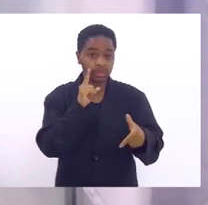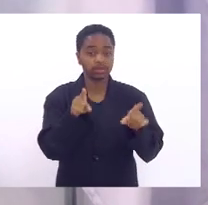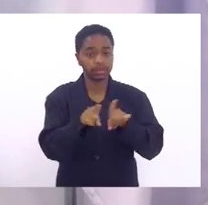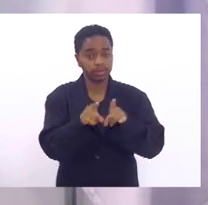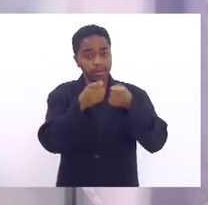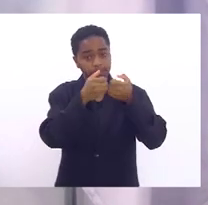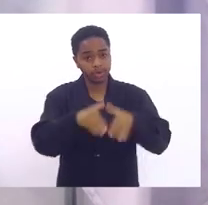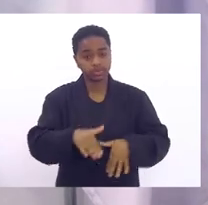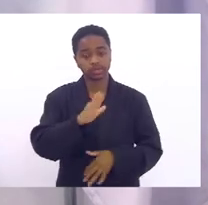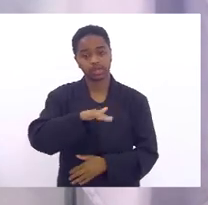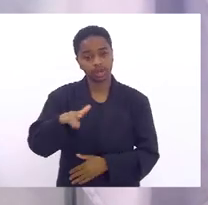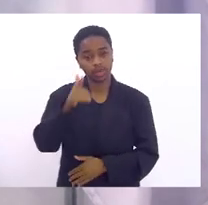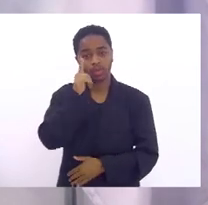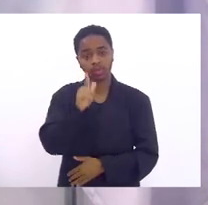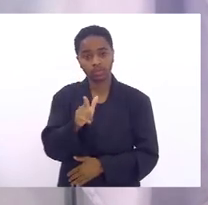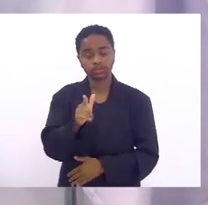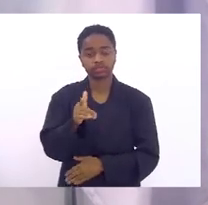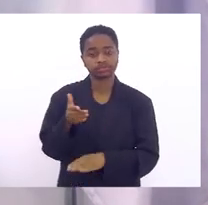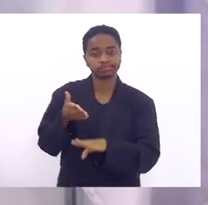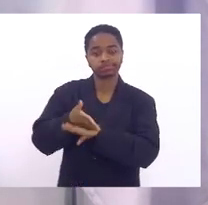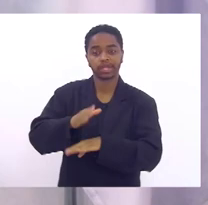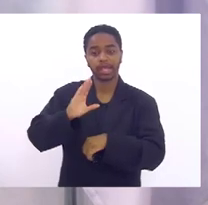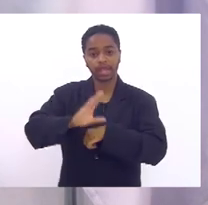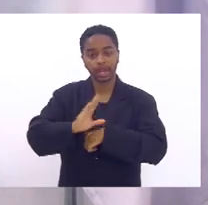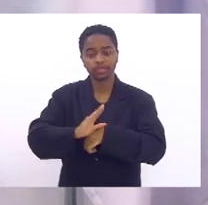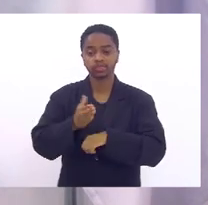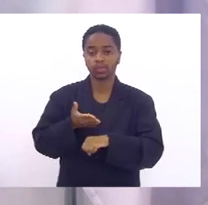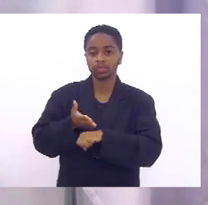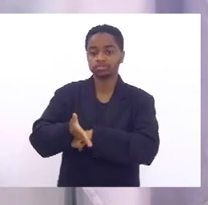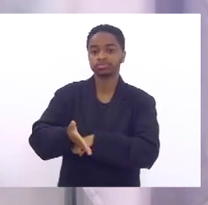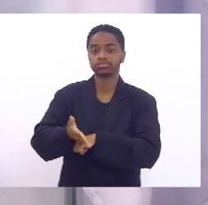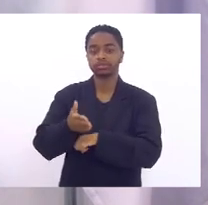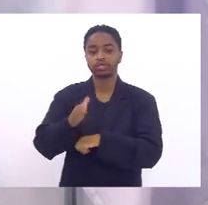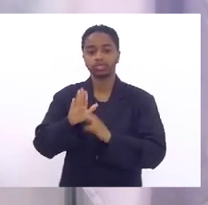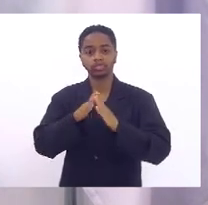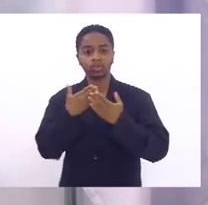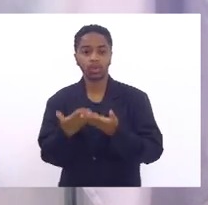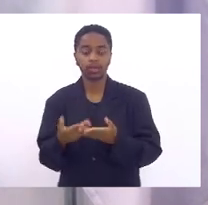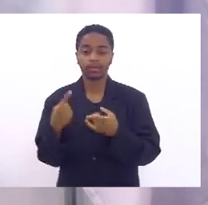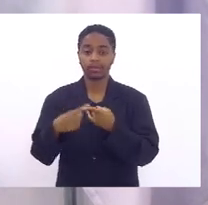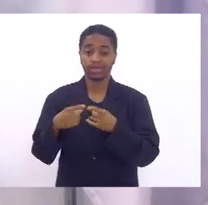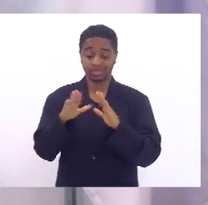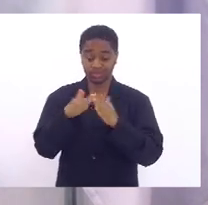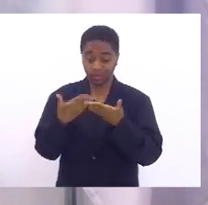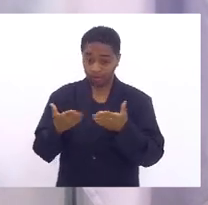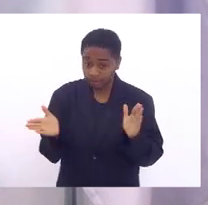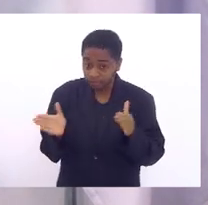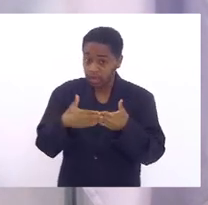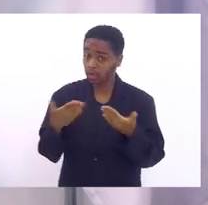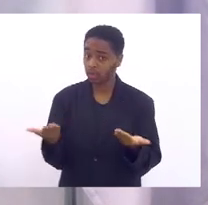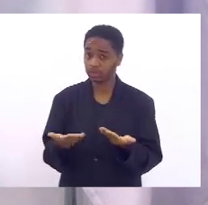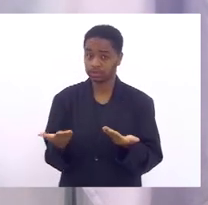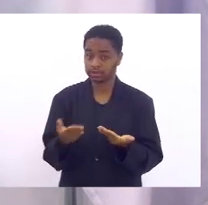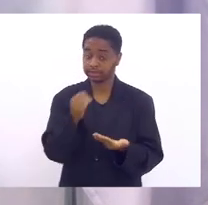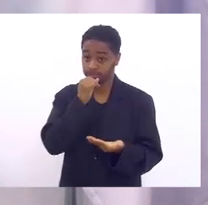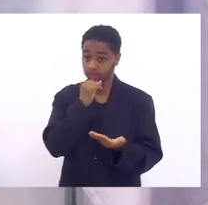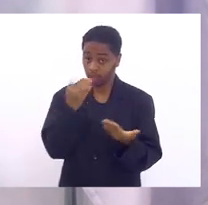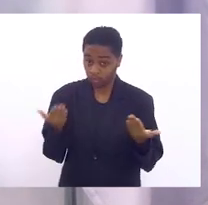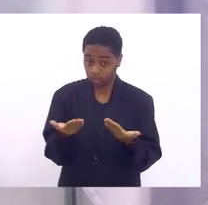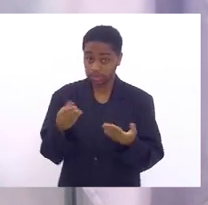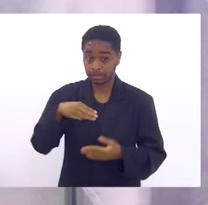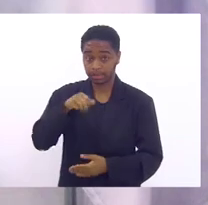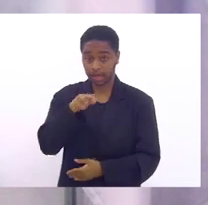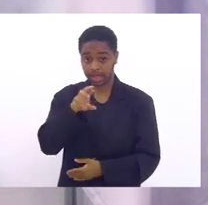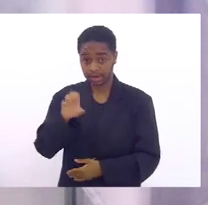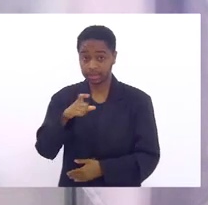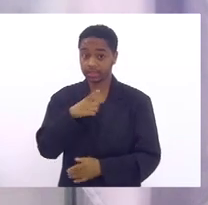essas crianças tenham acesso à creche tem acesso às aulas porque as escolas São fechadas hoje por exemplo na Maré tem uma nova